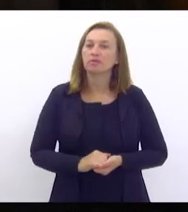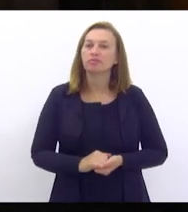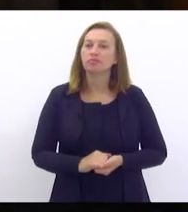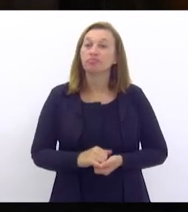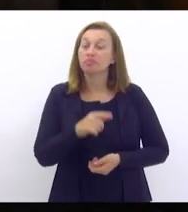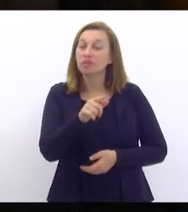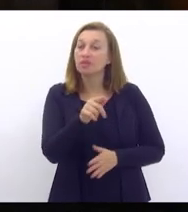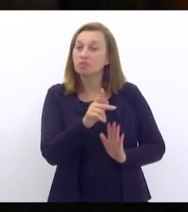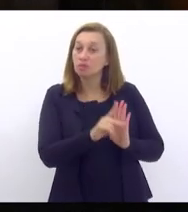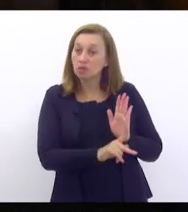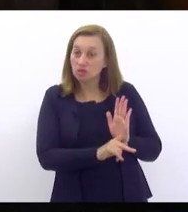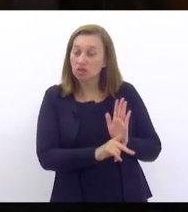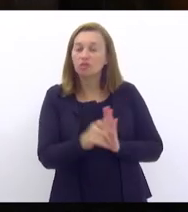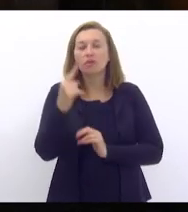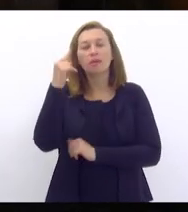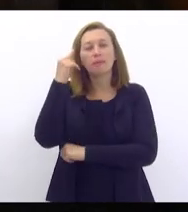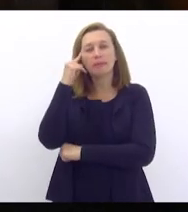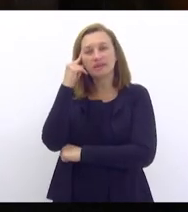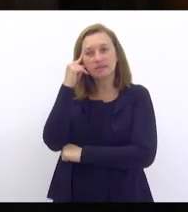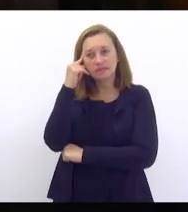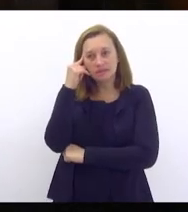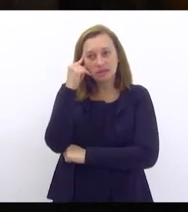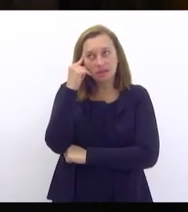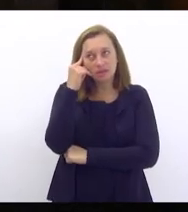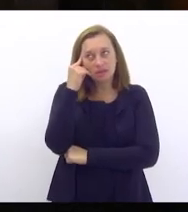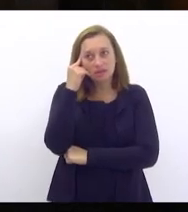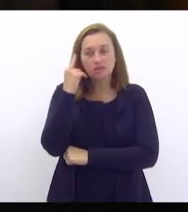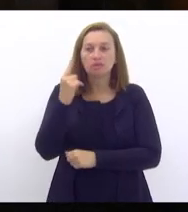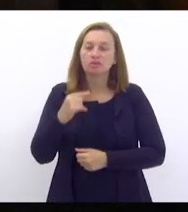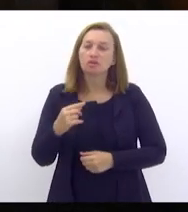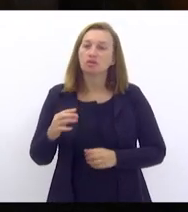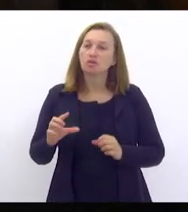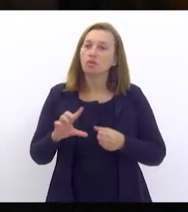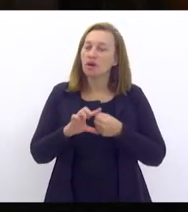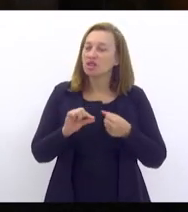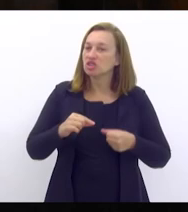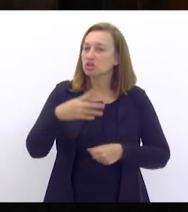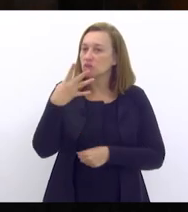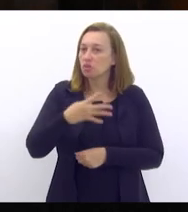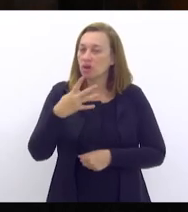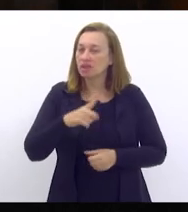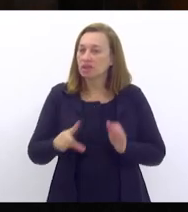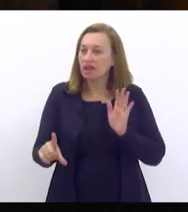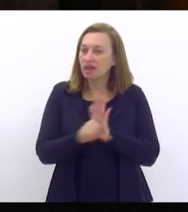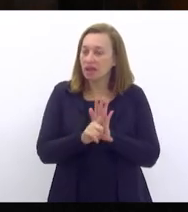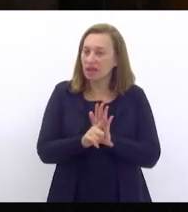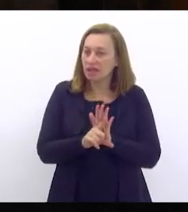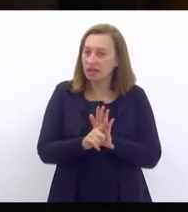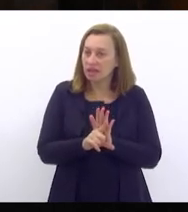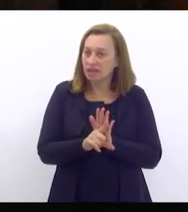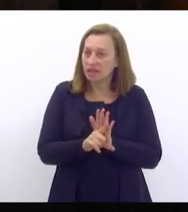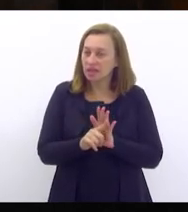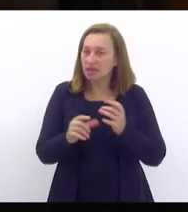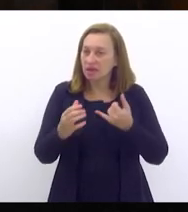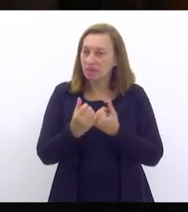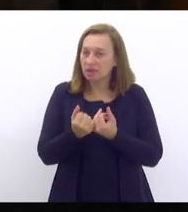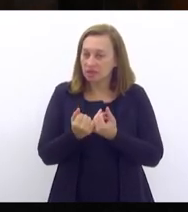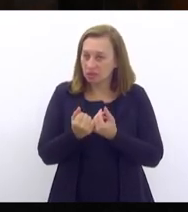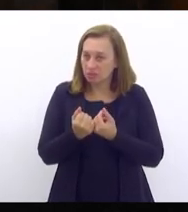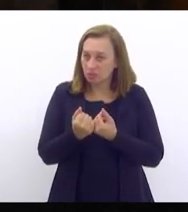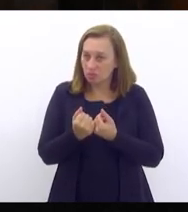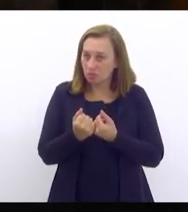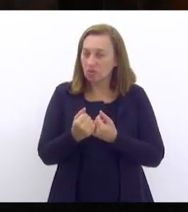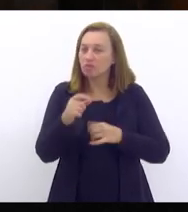Esse projeto ele foi pensado para fazer valer o artigo 4º da lei que tomba o hip-hop como